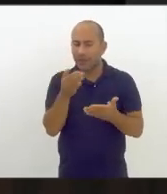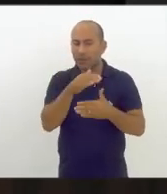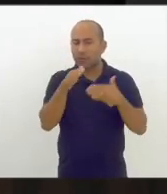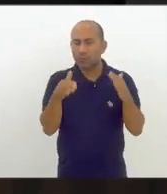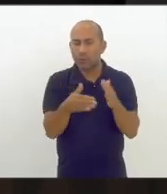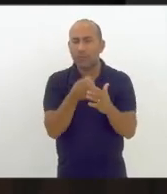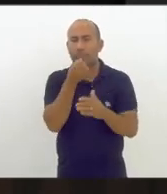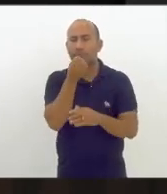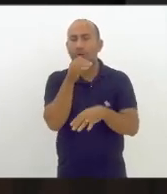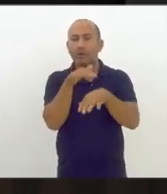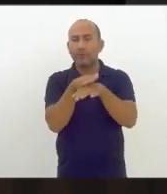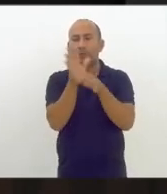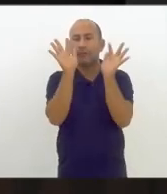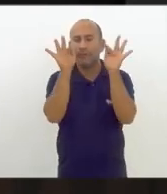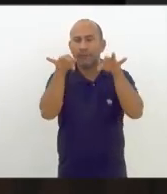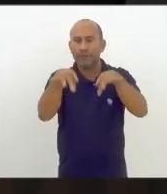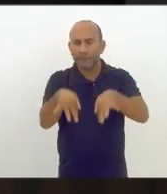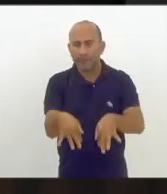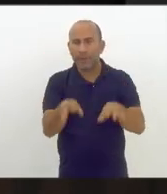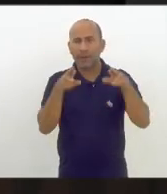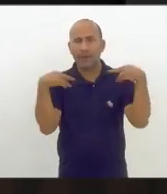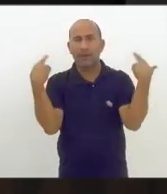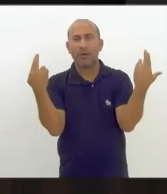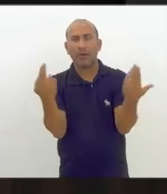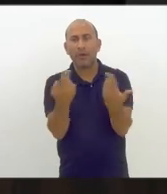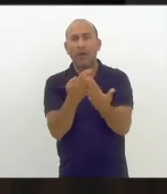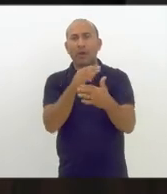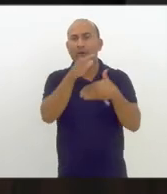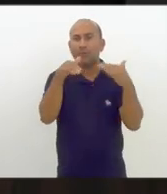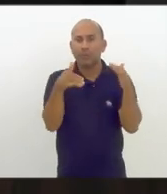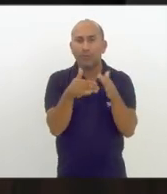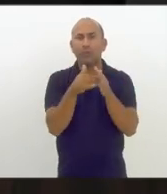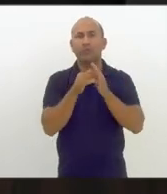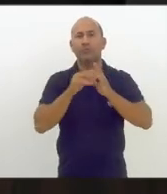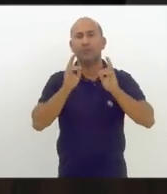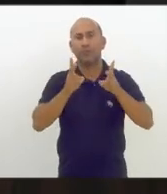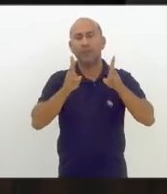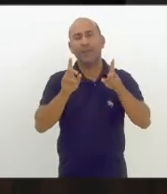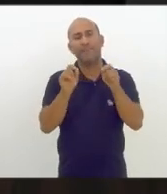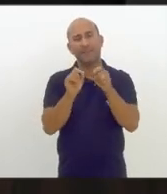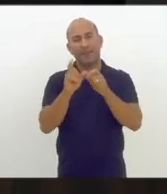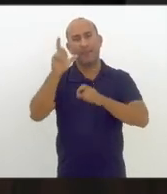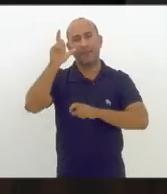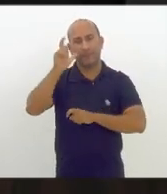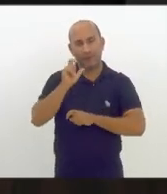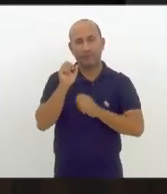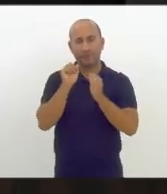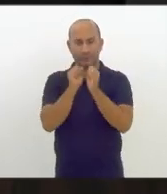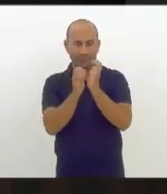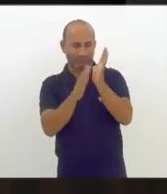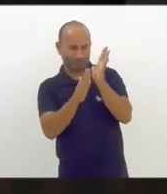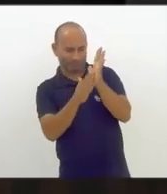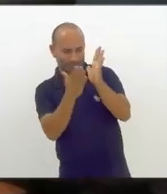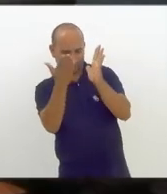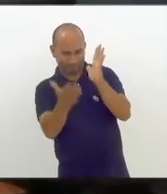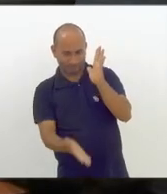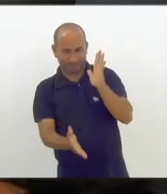declaro encerrada a sessão e peço a todos que permaneçam para fazermos uma foto com o nosso homenageado.